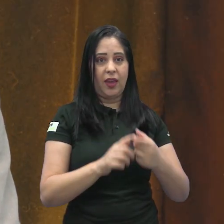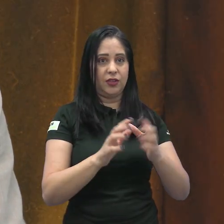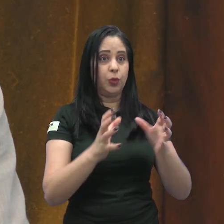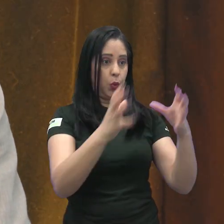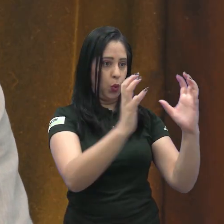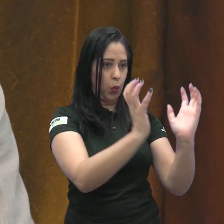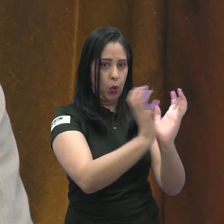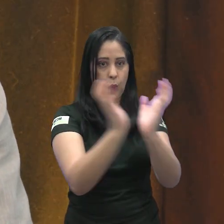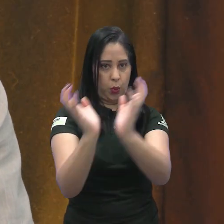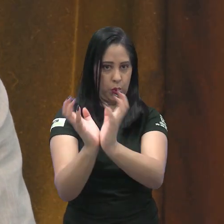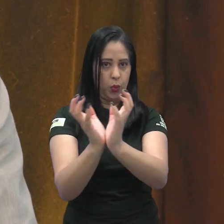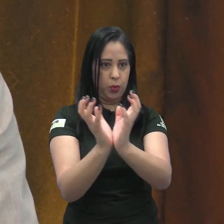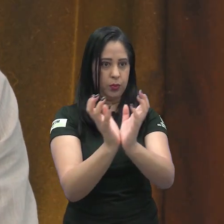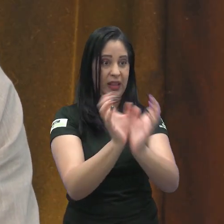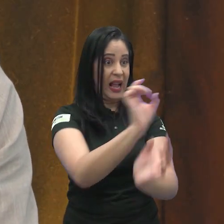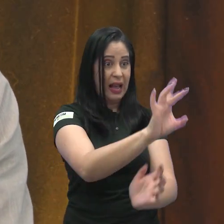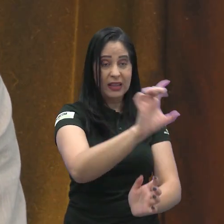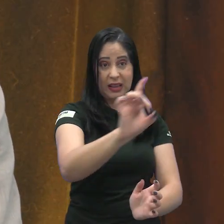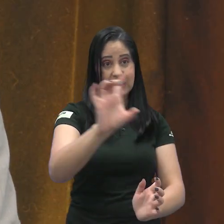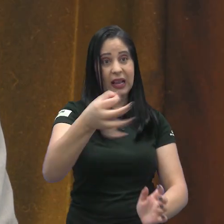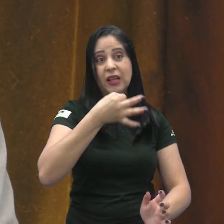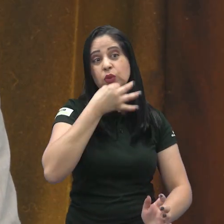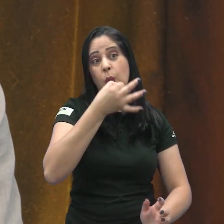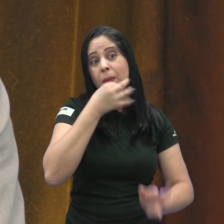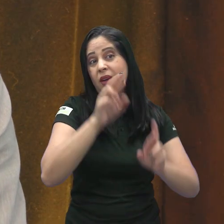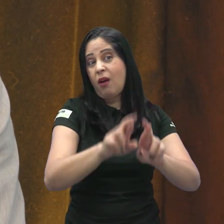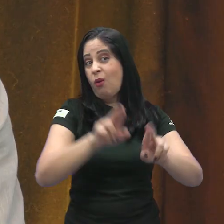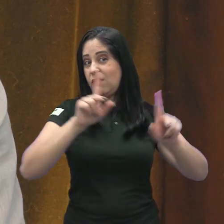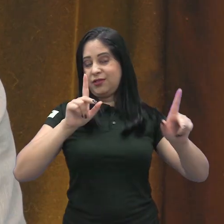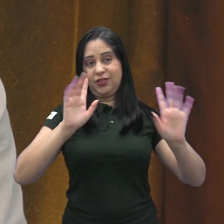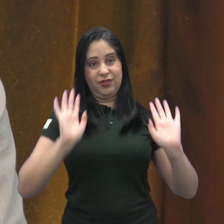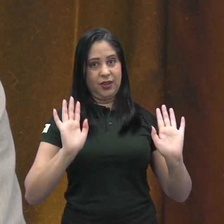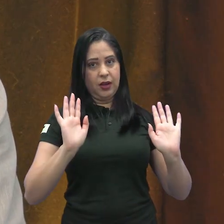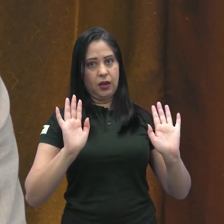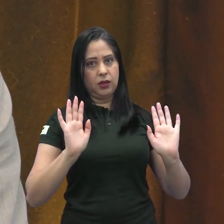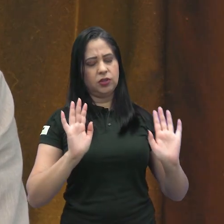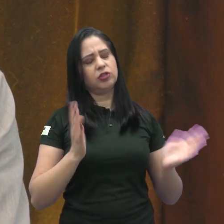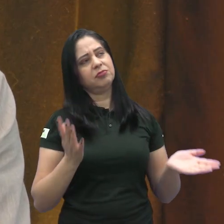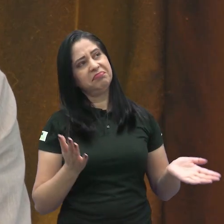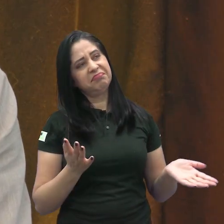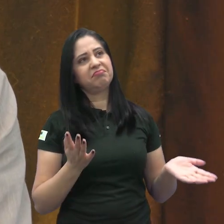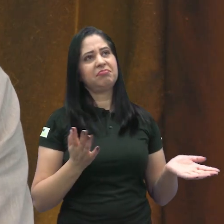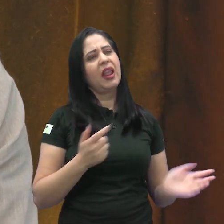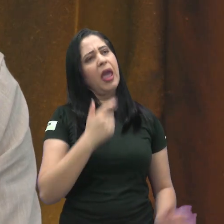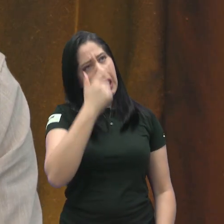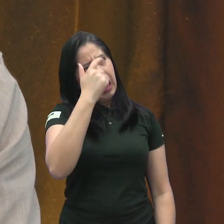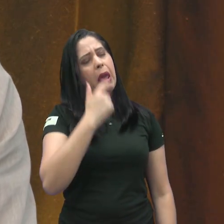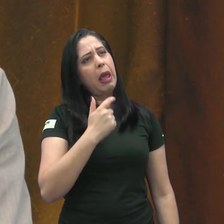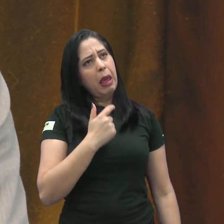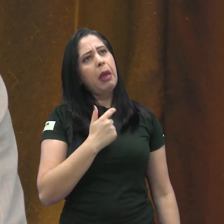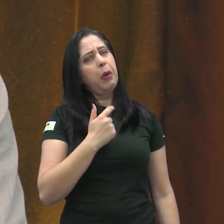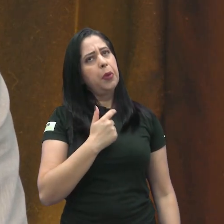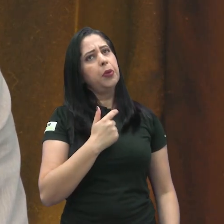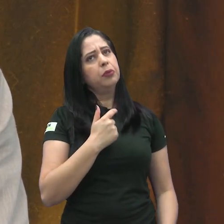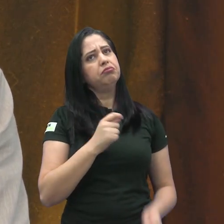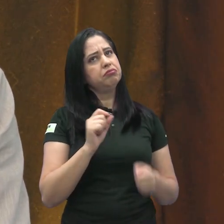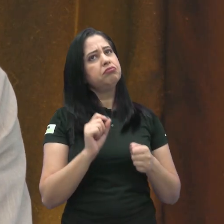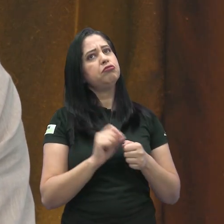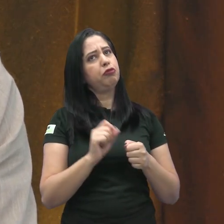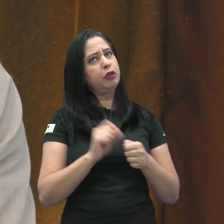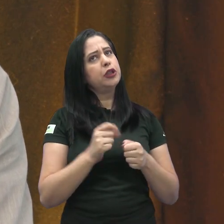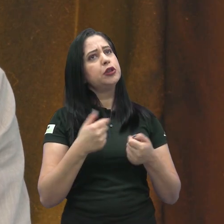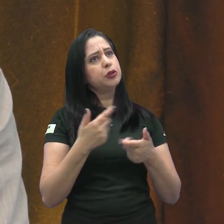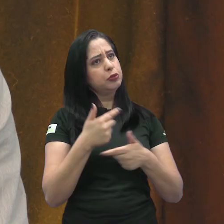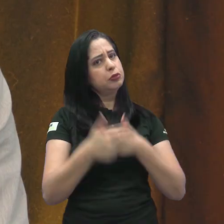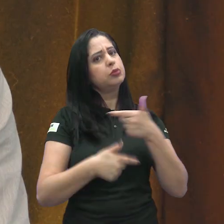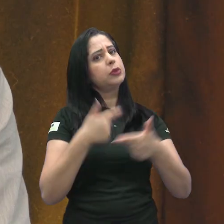dentro de uma Câmara Municipal, né, que são os vereadores. Eu acho que eu fiz um bom trabalho, né, assim, diria, fiquei